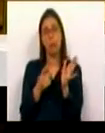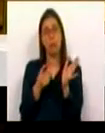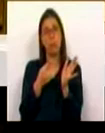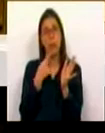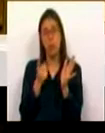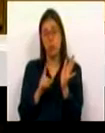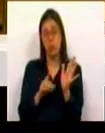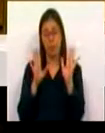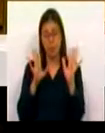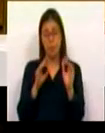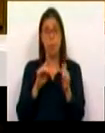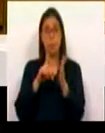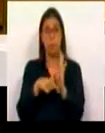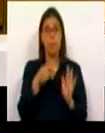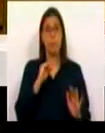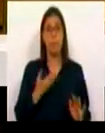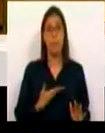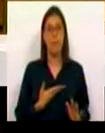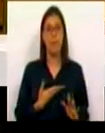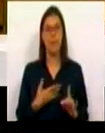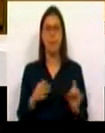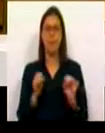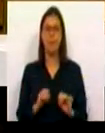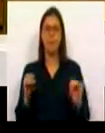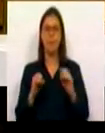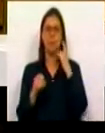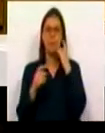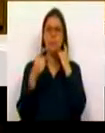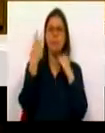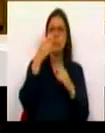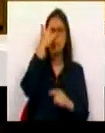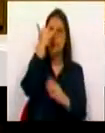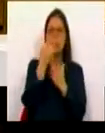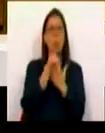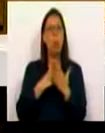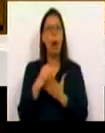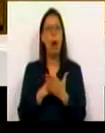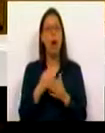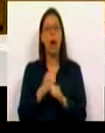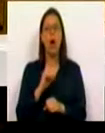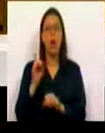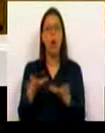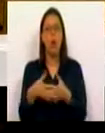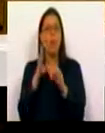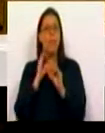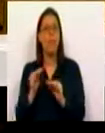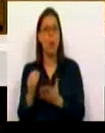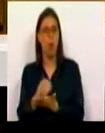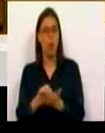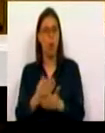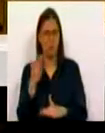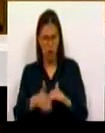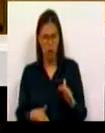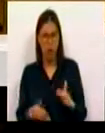depreende. Sr. Deputado, o projeto do PSD não tem uma única ideia sobre o papel do Conselho Pedagógico. É